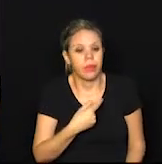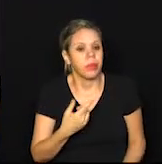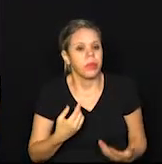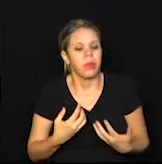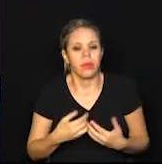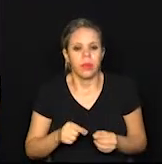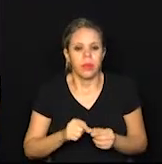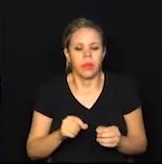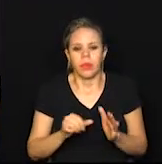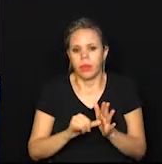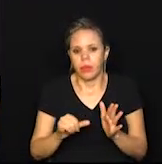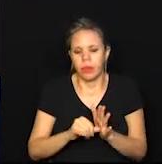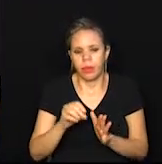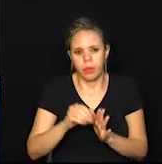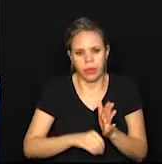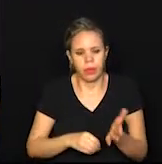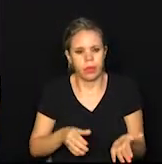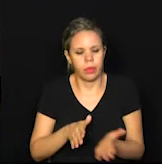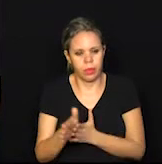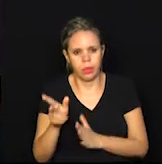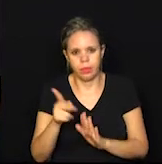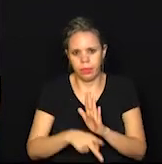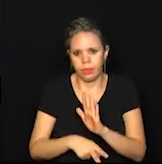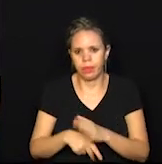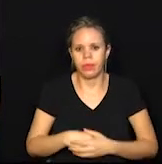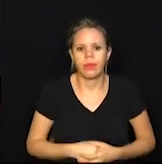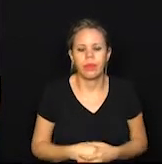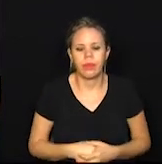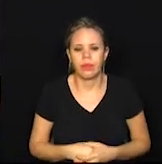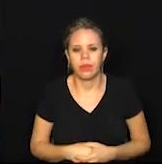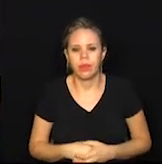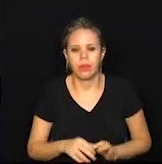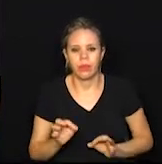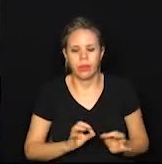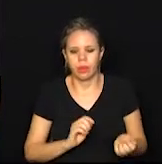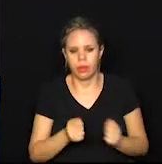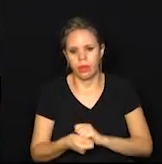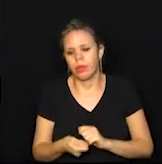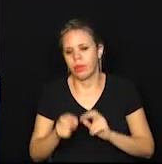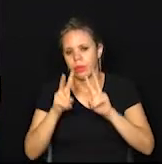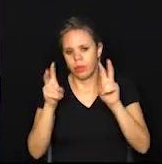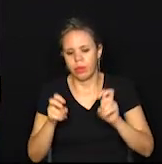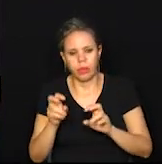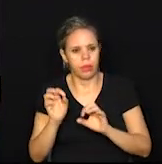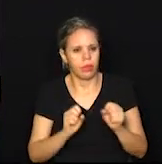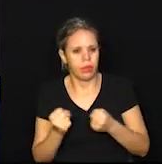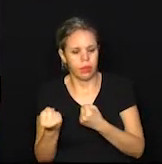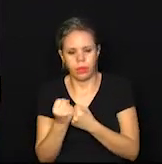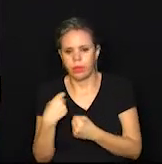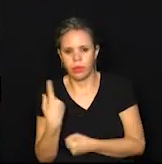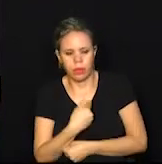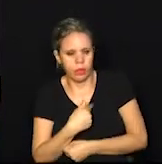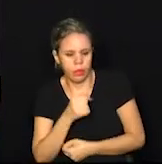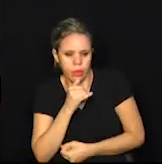o edital, a gente recebe os projetos, é formado o termo de colaboração, ou seja, a